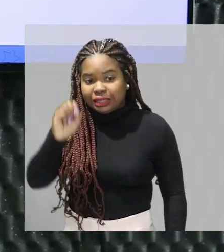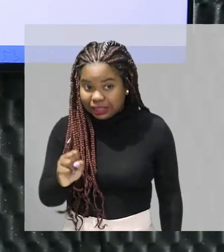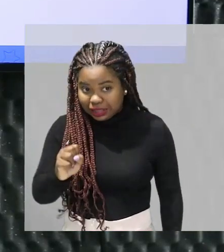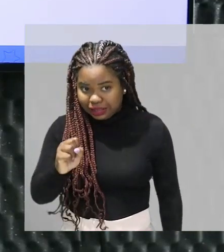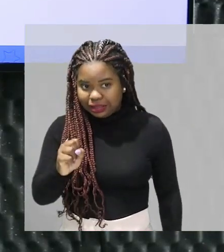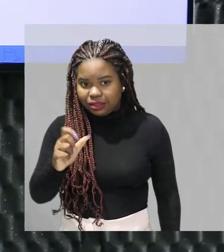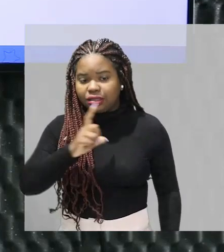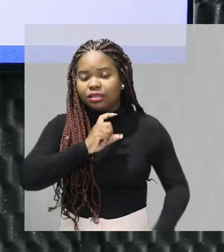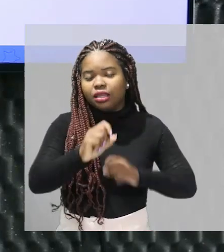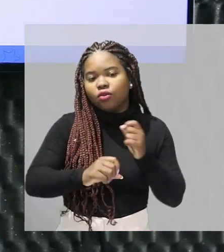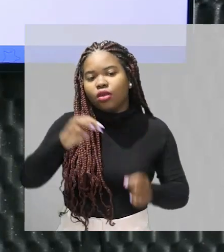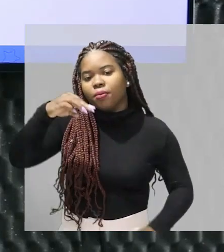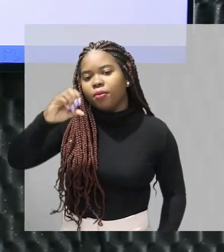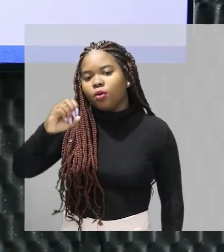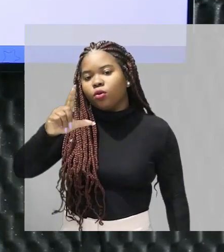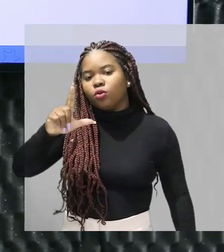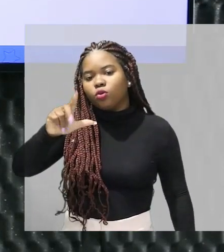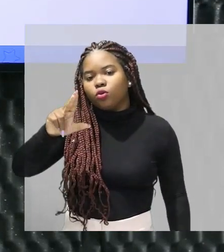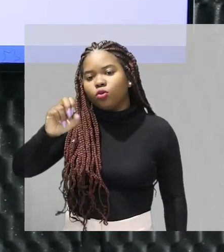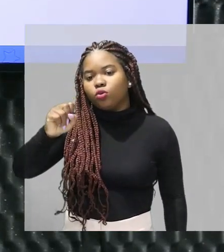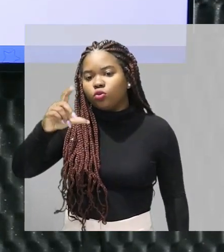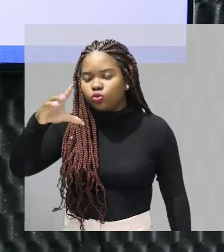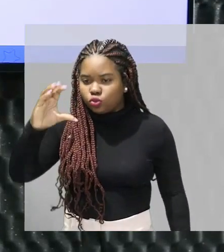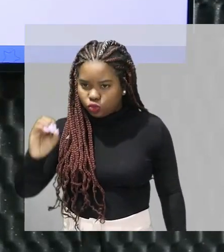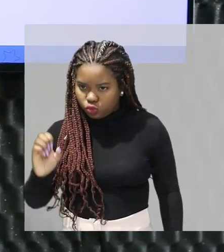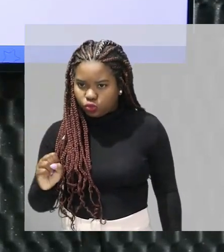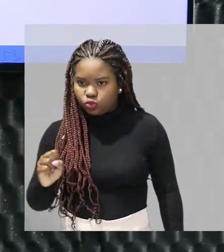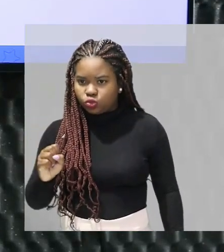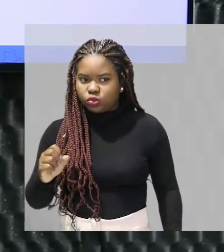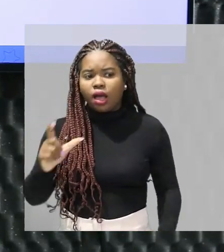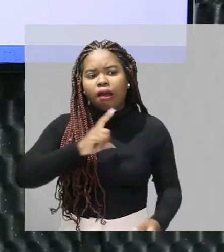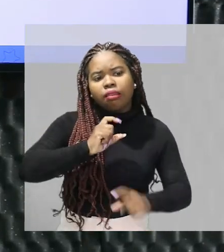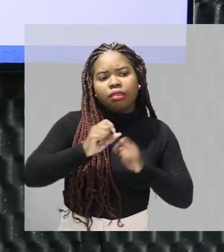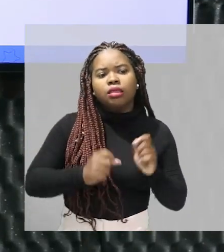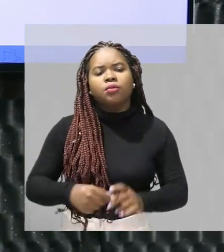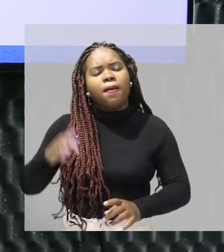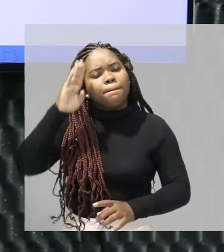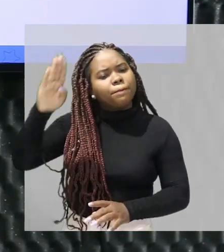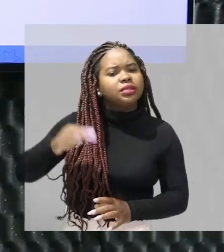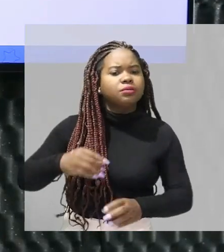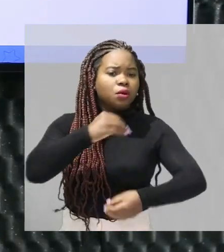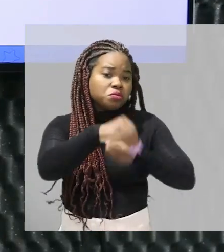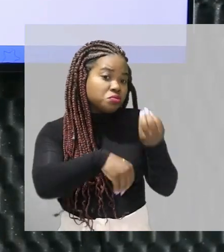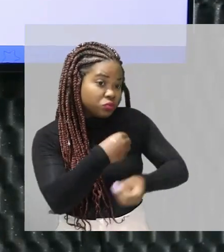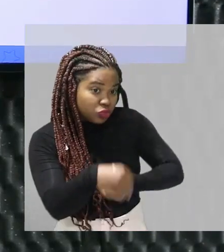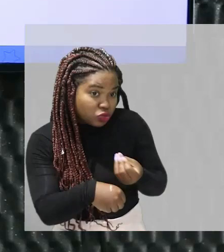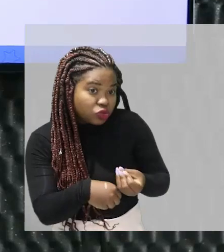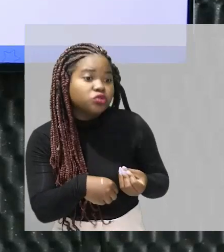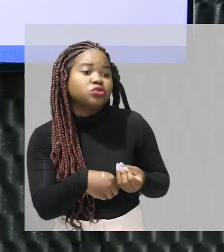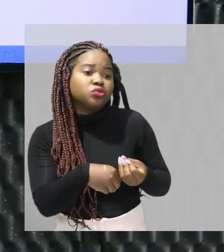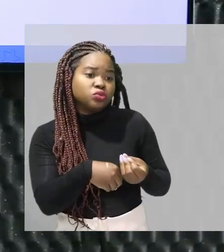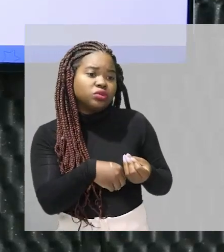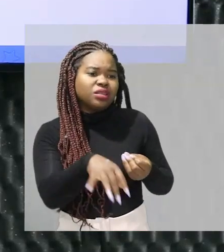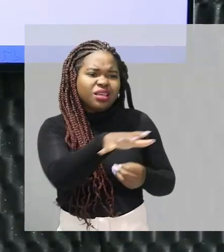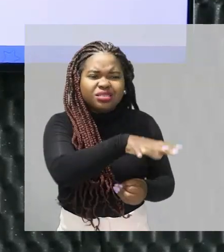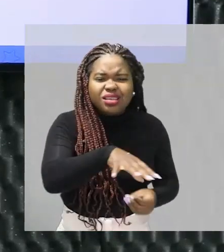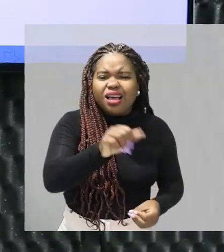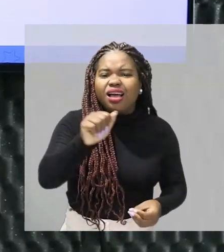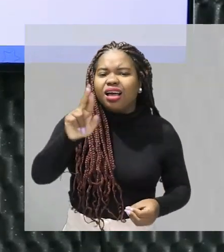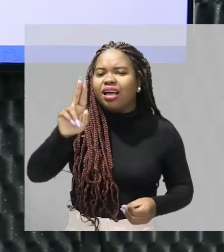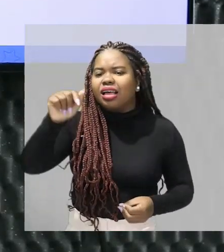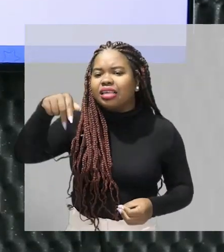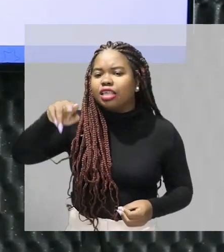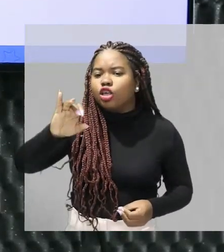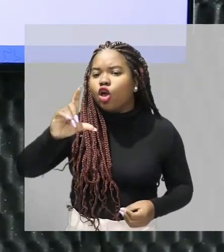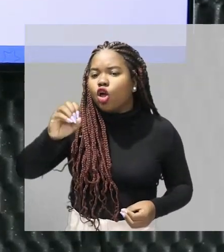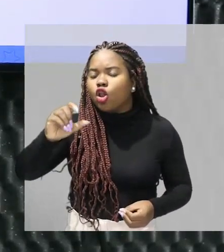de moluscos. A decomposição térmica da principal substância desses sítios arqueológicos